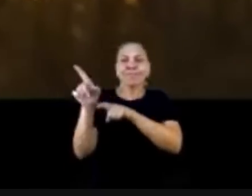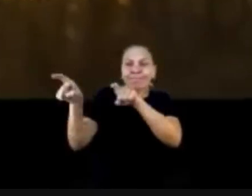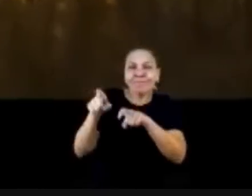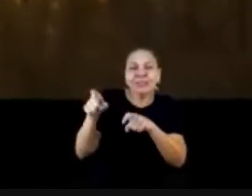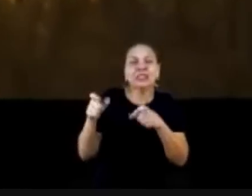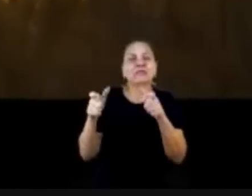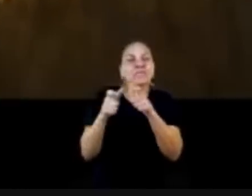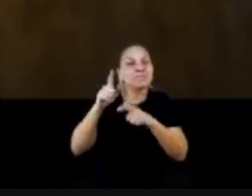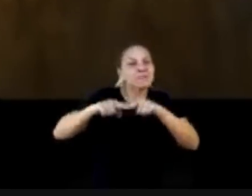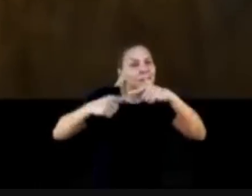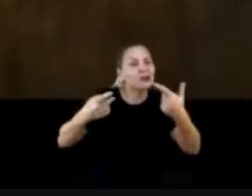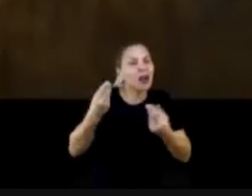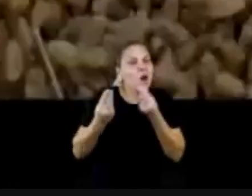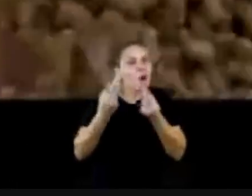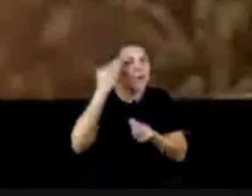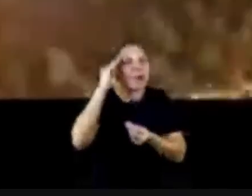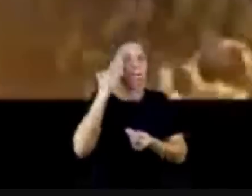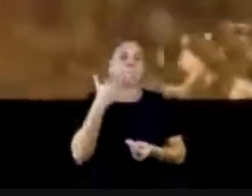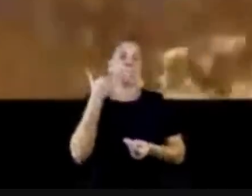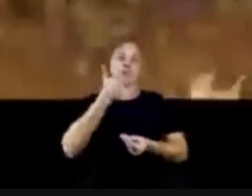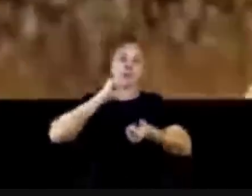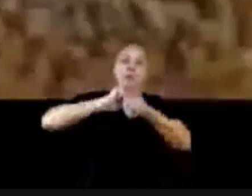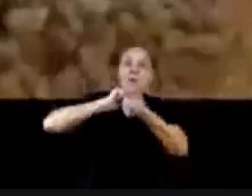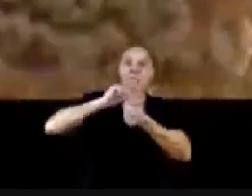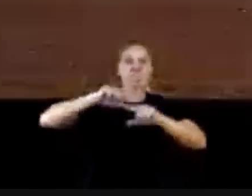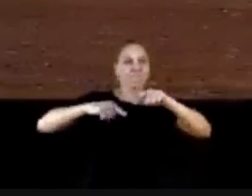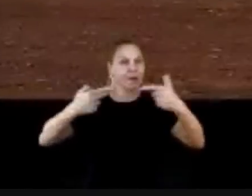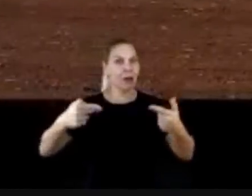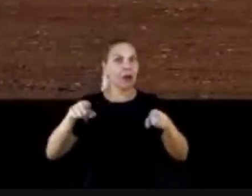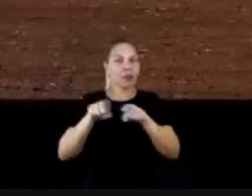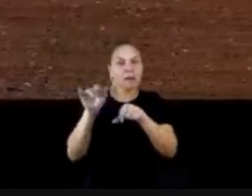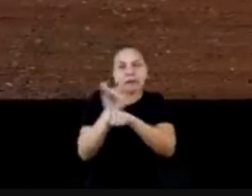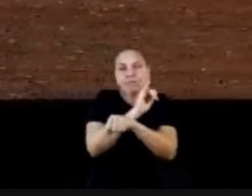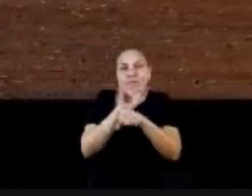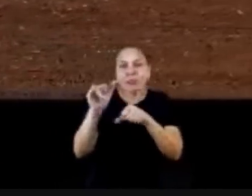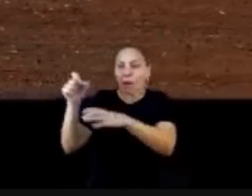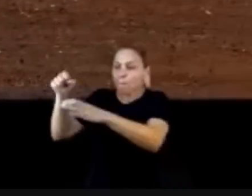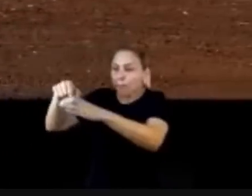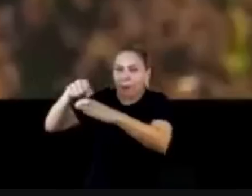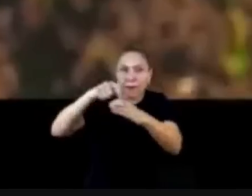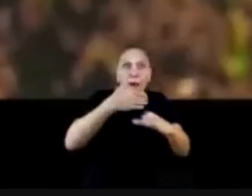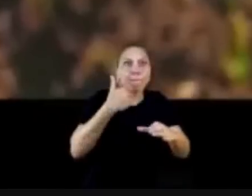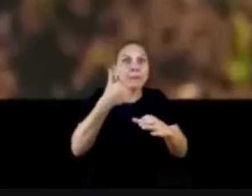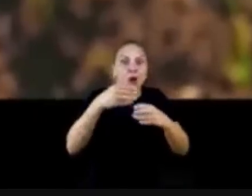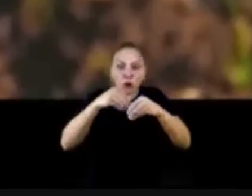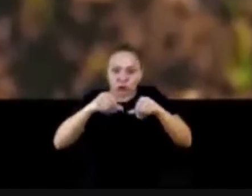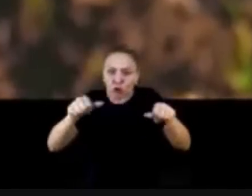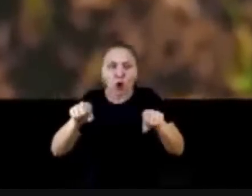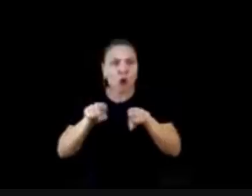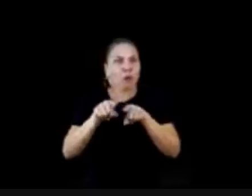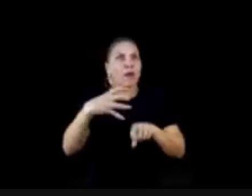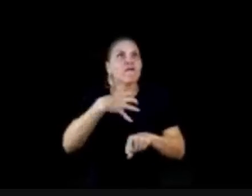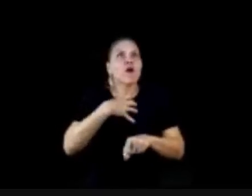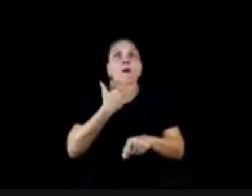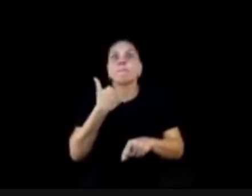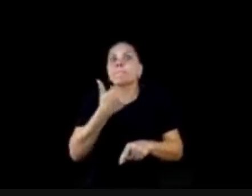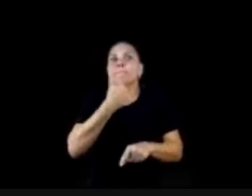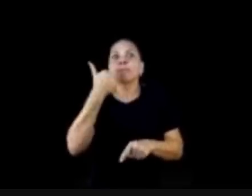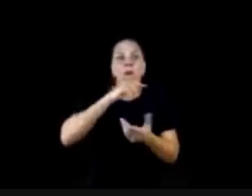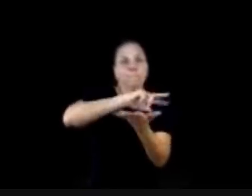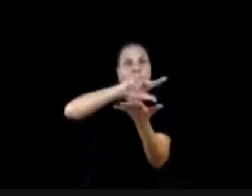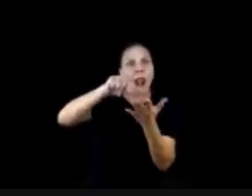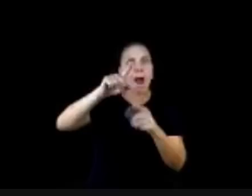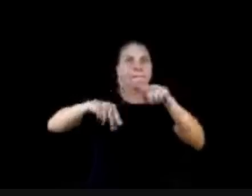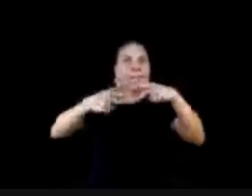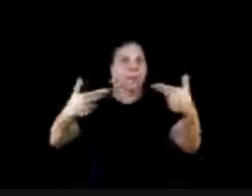a entender melhor a importância da qualidade da produção e técnicas de plantio, como melhorar o solo, qual a melhor forma